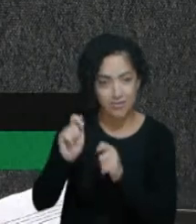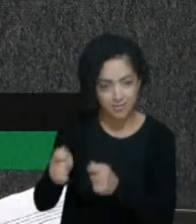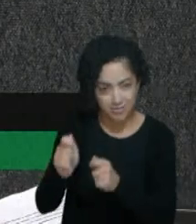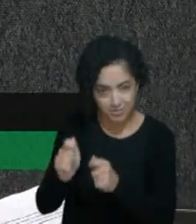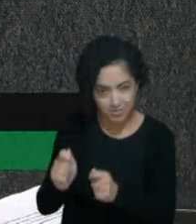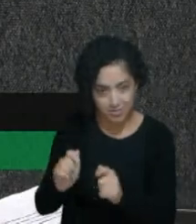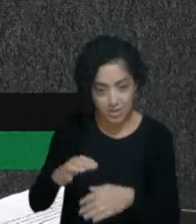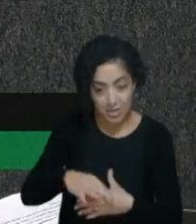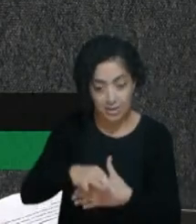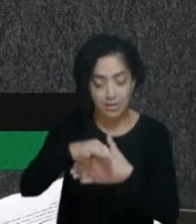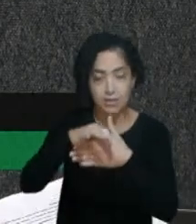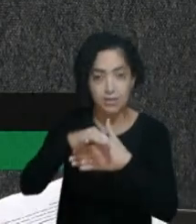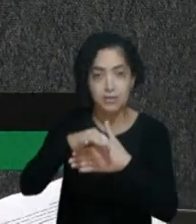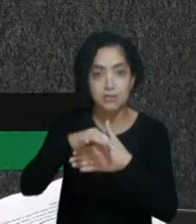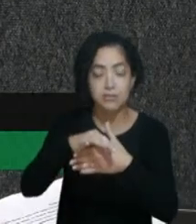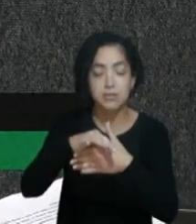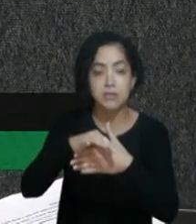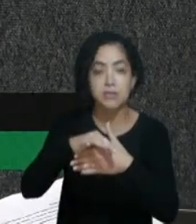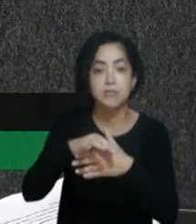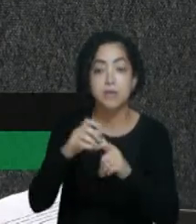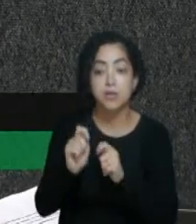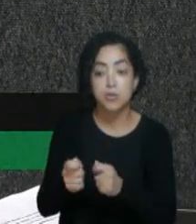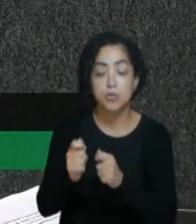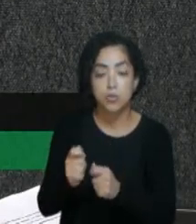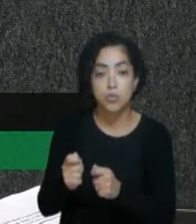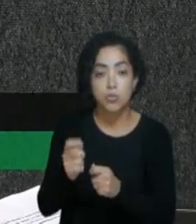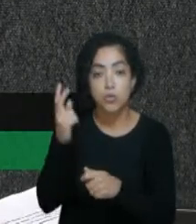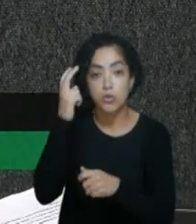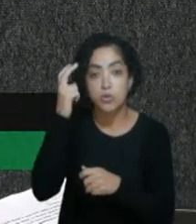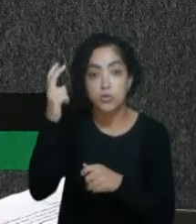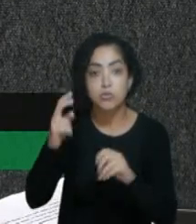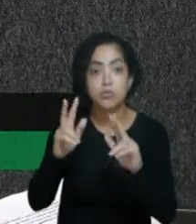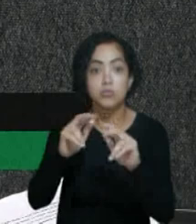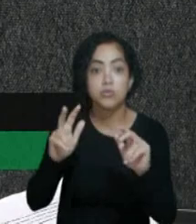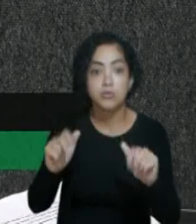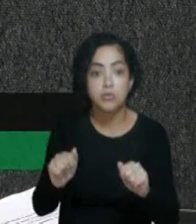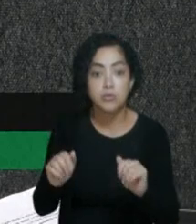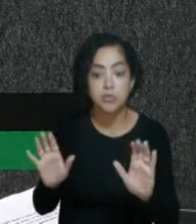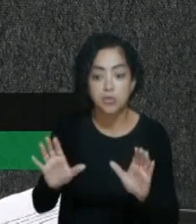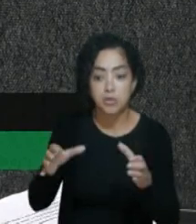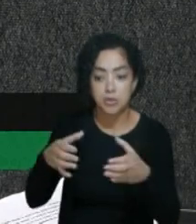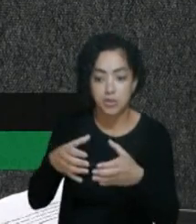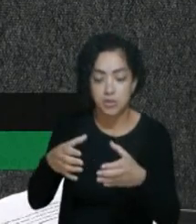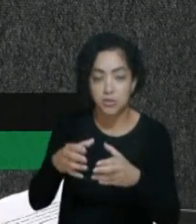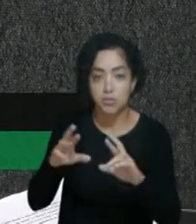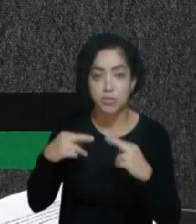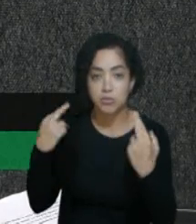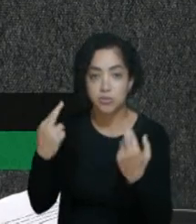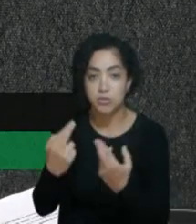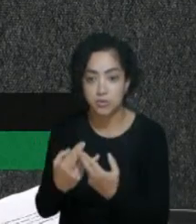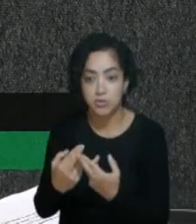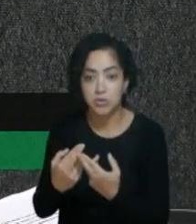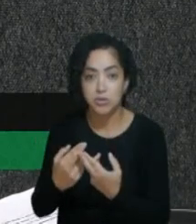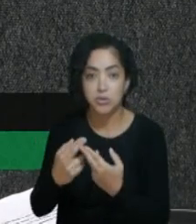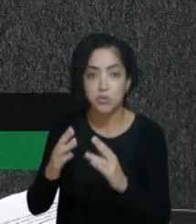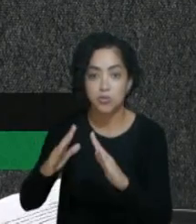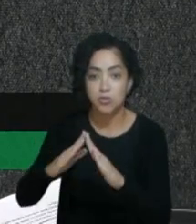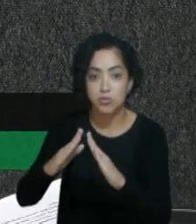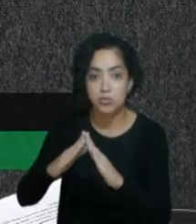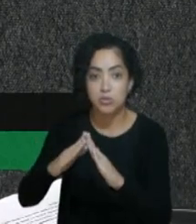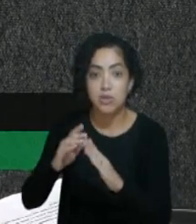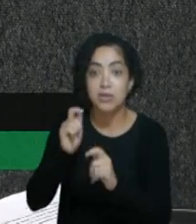comunitário referência para a pesca e cultura da cidade de Florianópolis reuniu em seu Rancho rancho de pesca sóciocultural